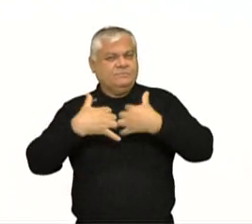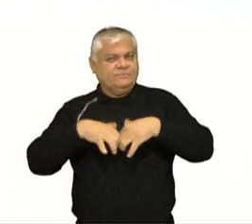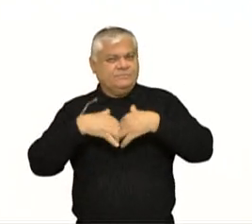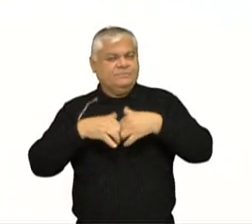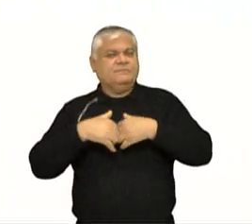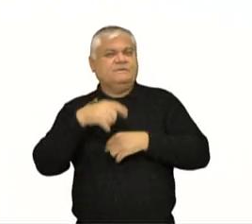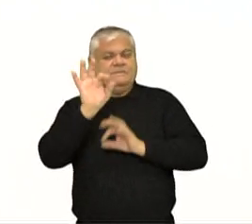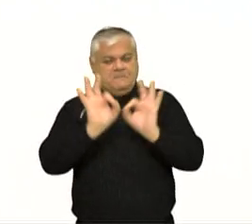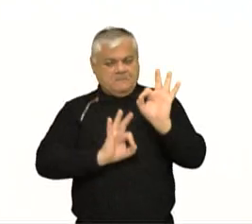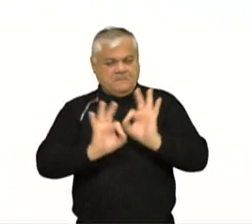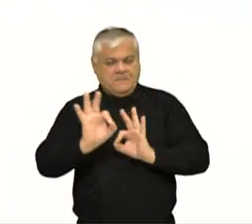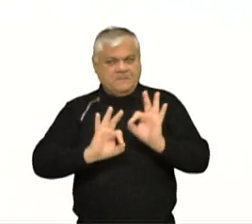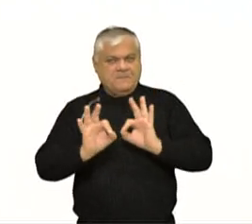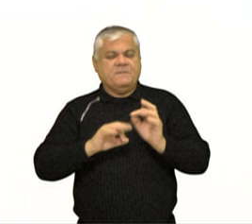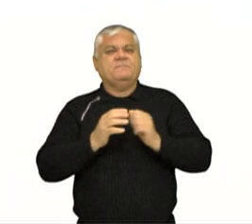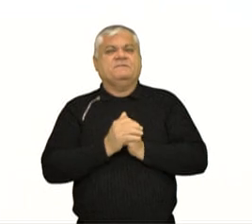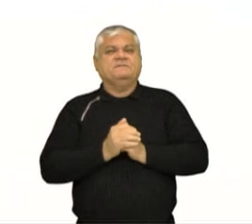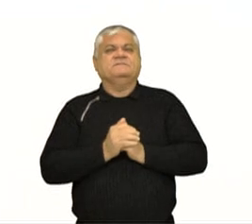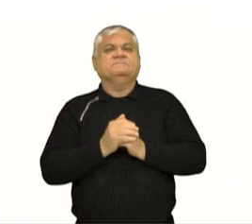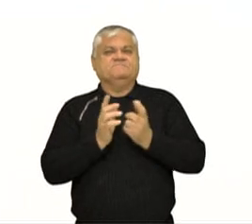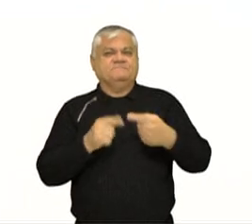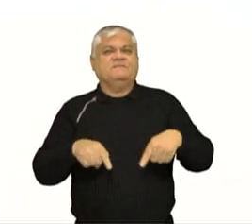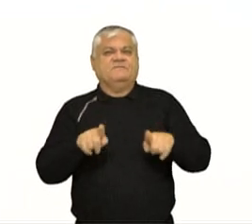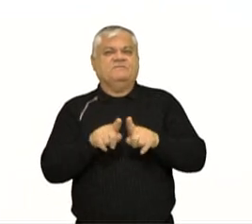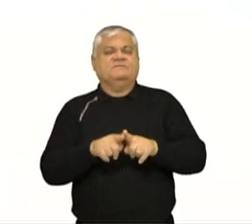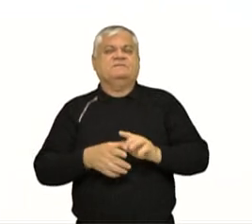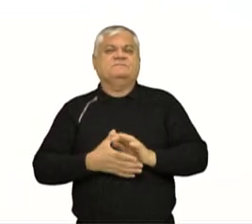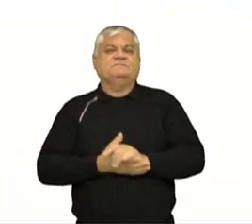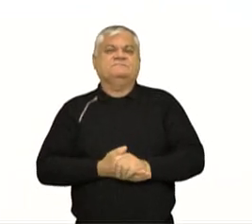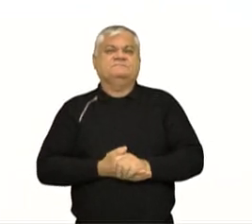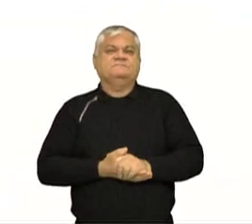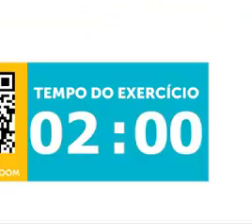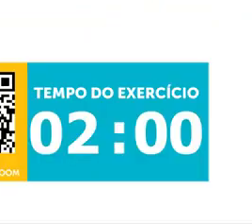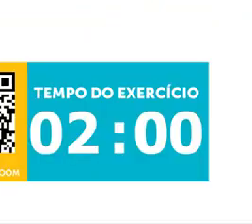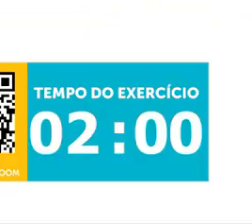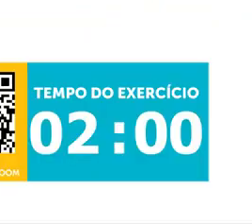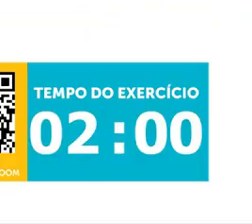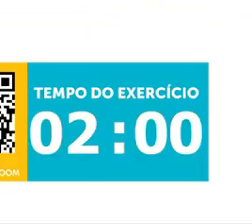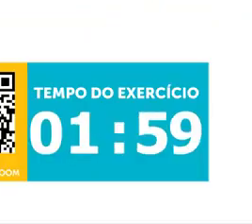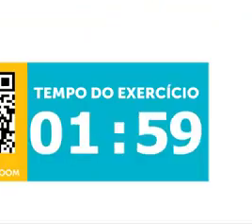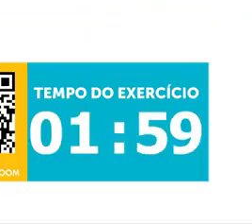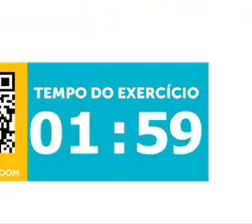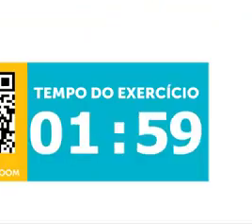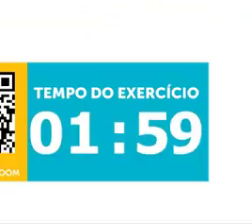para vocês resolverem esse exercício e já voltamos.